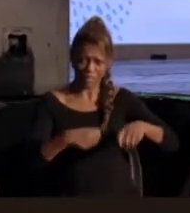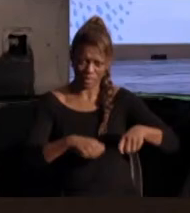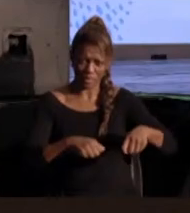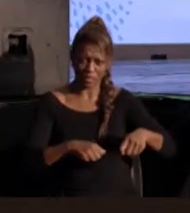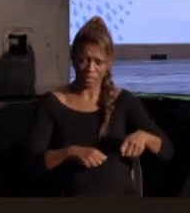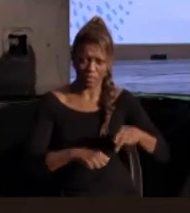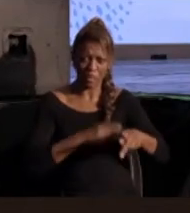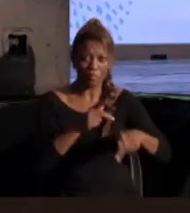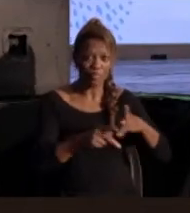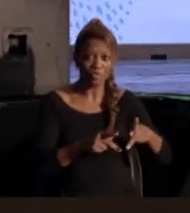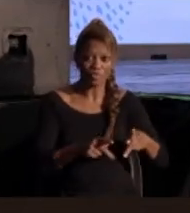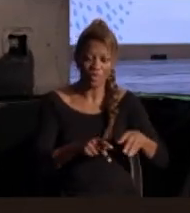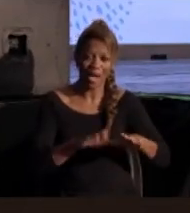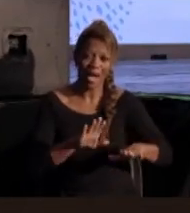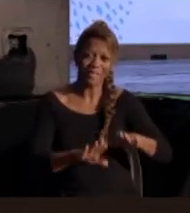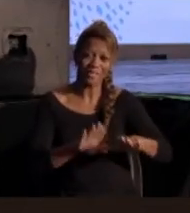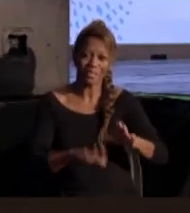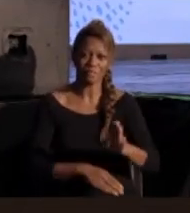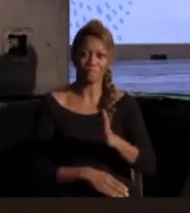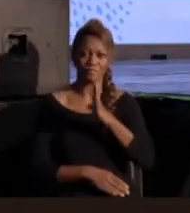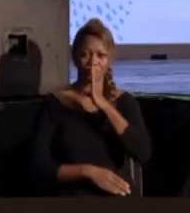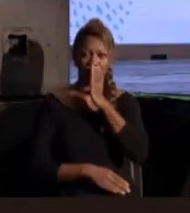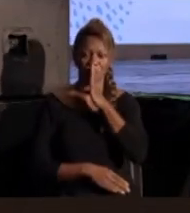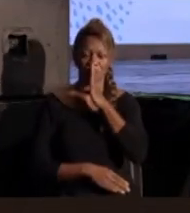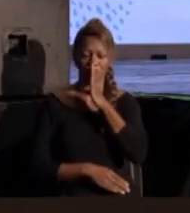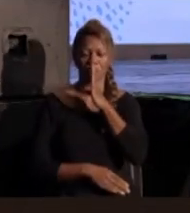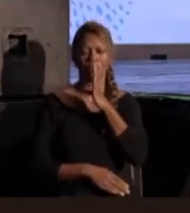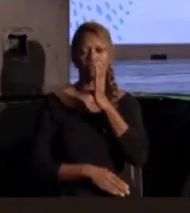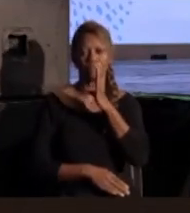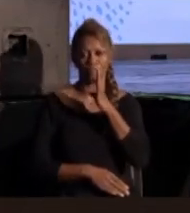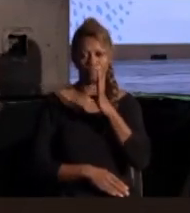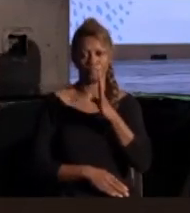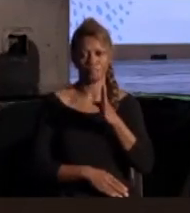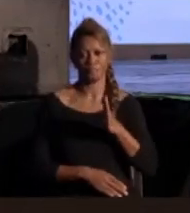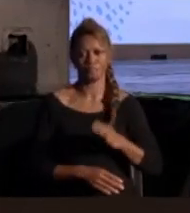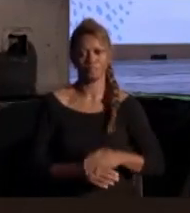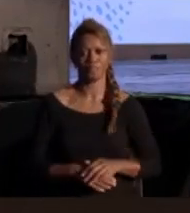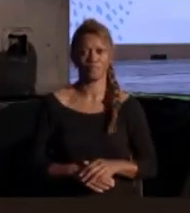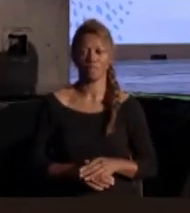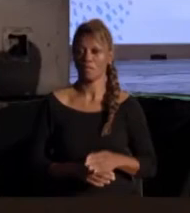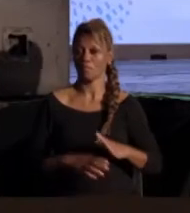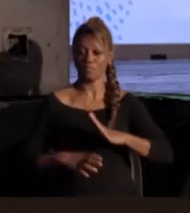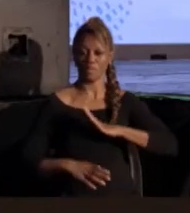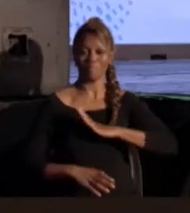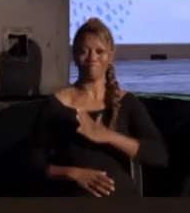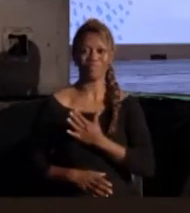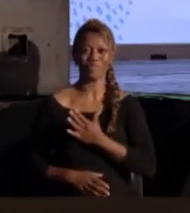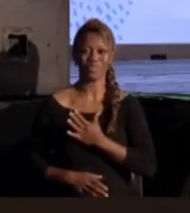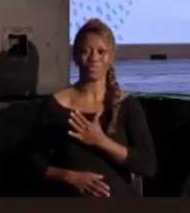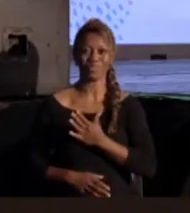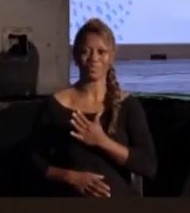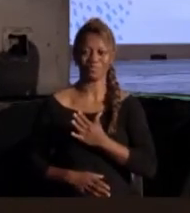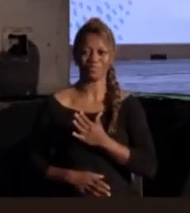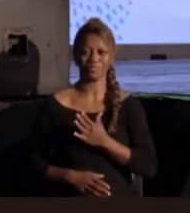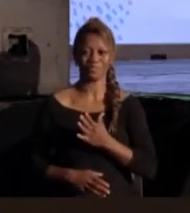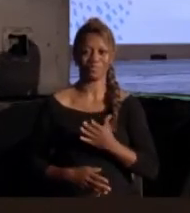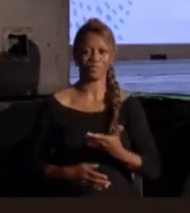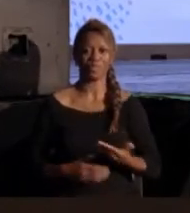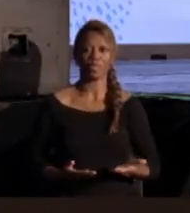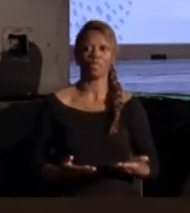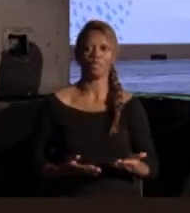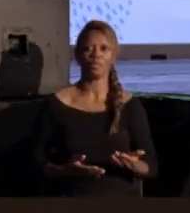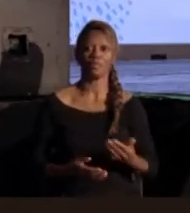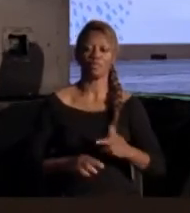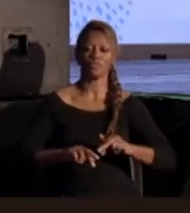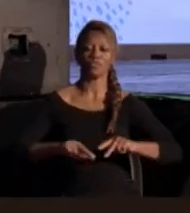um silenciamento, né? Isso reforça o silenciamento. Então, as pessoas podem falar por elas mesmas. Então, tem